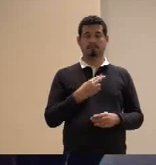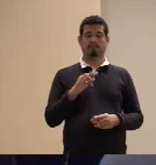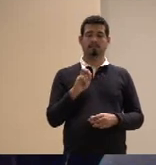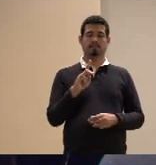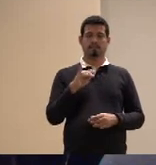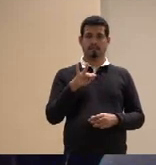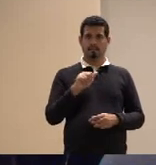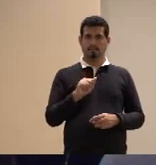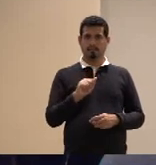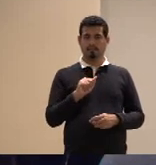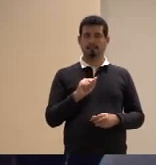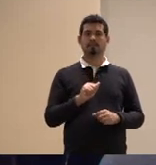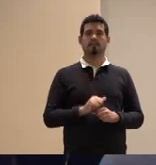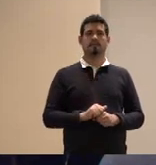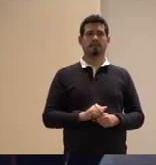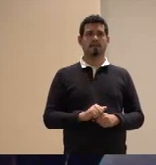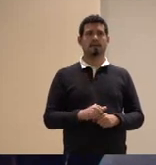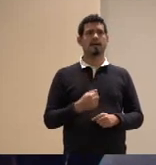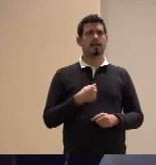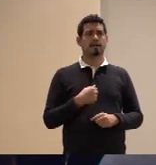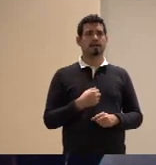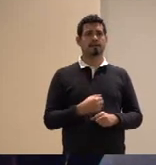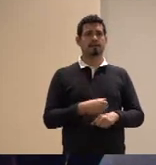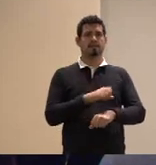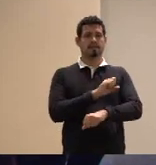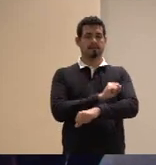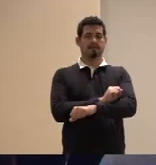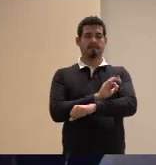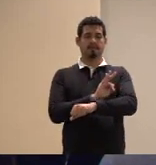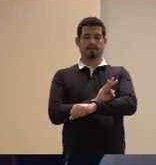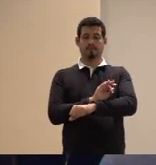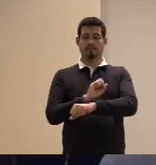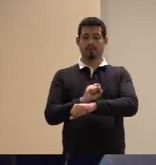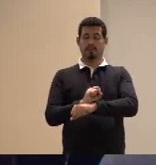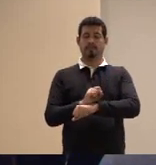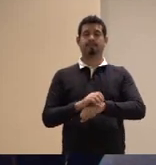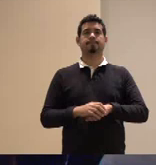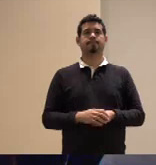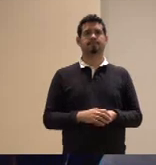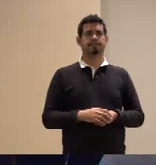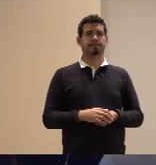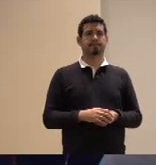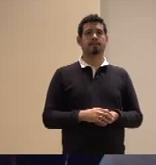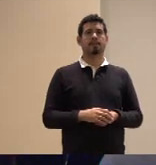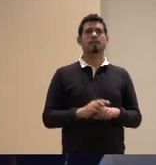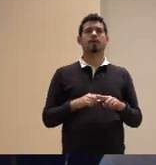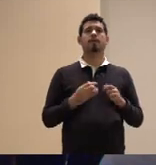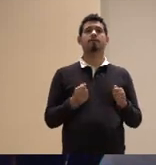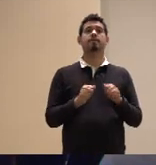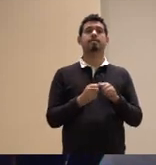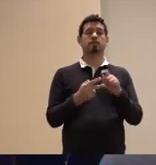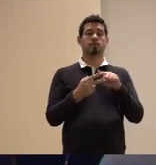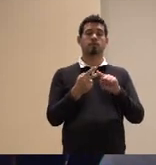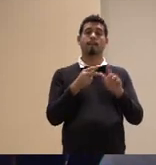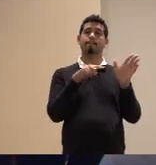comarca de São Francisco do Sul. E a minha pergunta, são duas perguntas assim, que eu queria fazer para a mesa. Uma é a questão